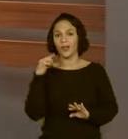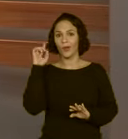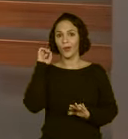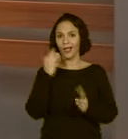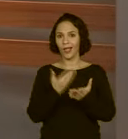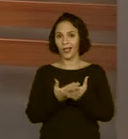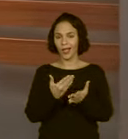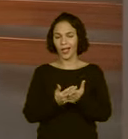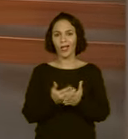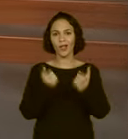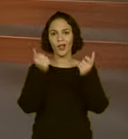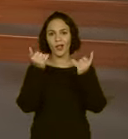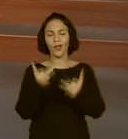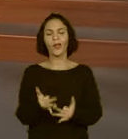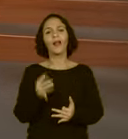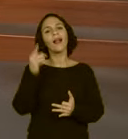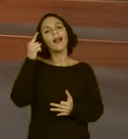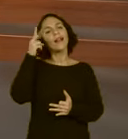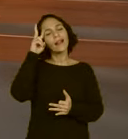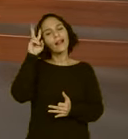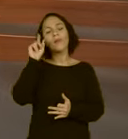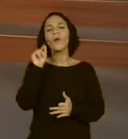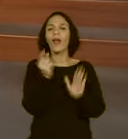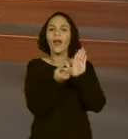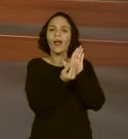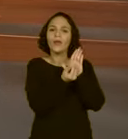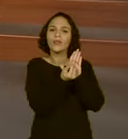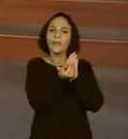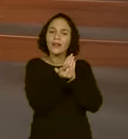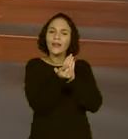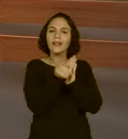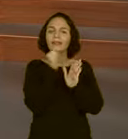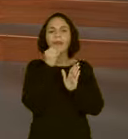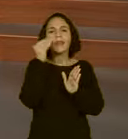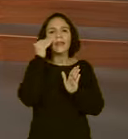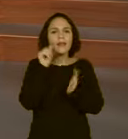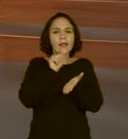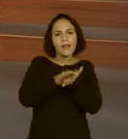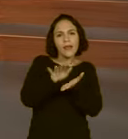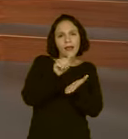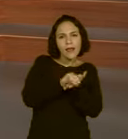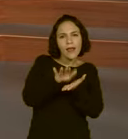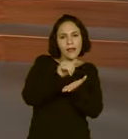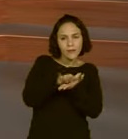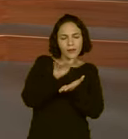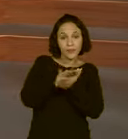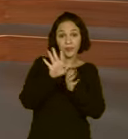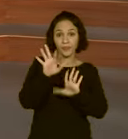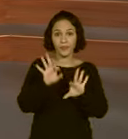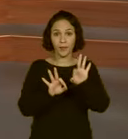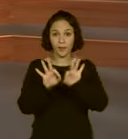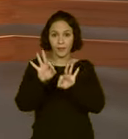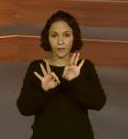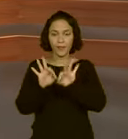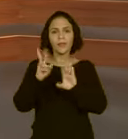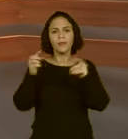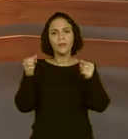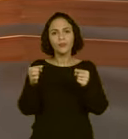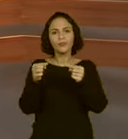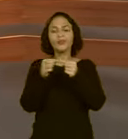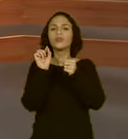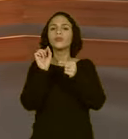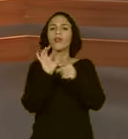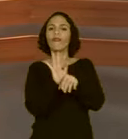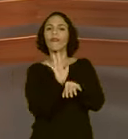passada sobre provisão de gastos, sobre você prever. Quando você está falando de planejamento, a gente está sempre falando de